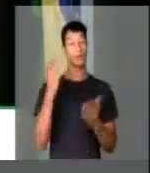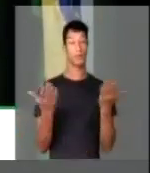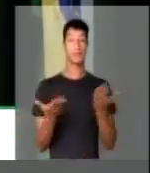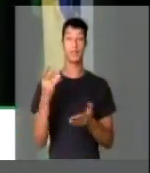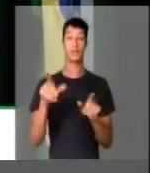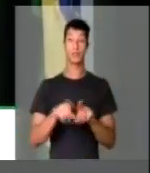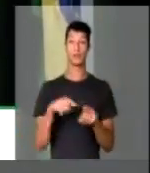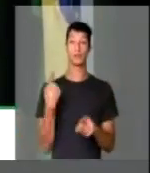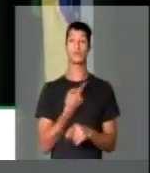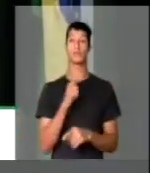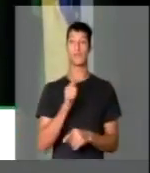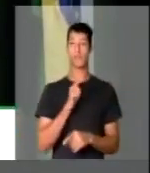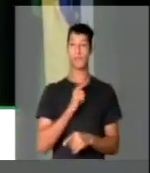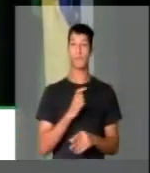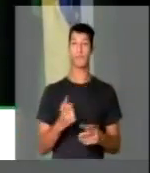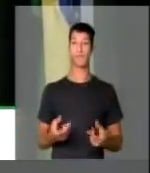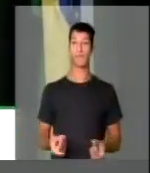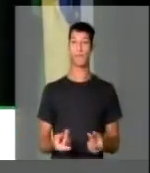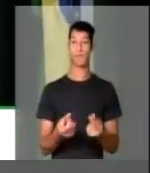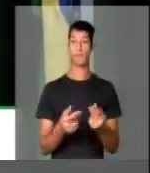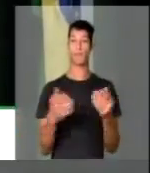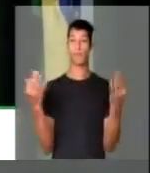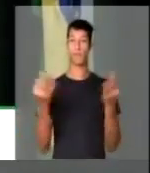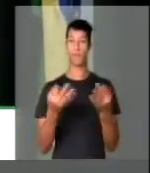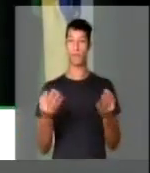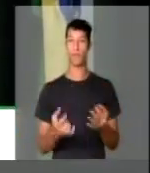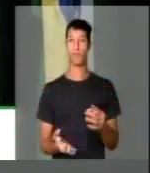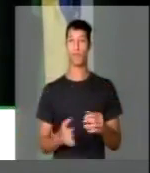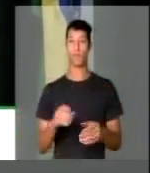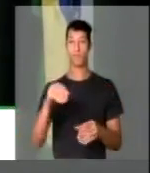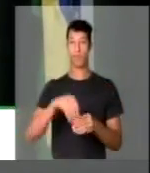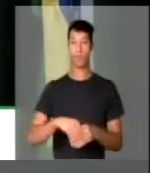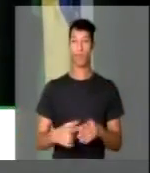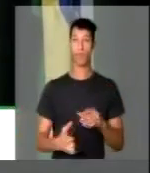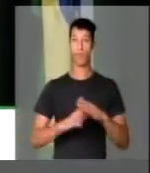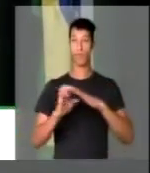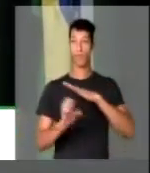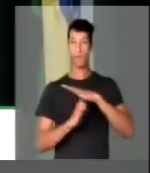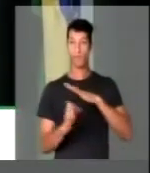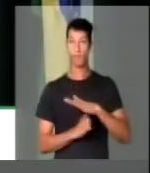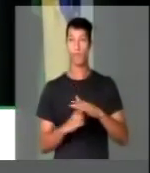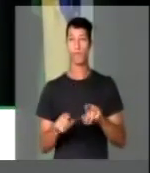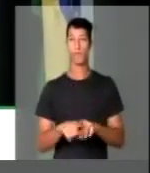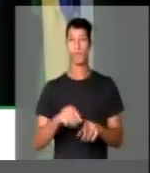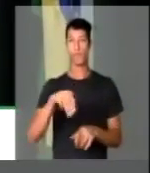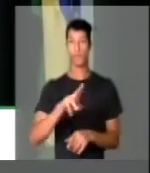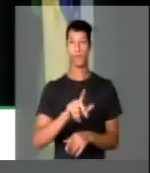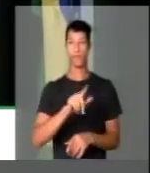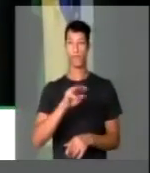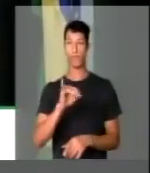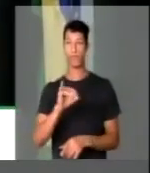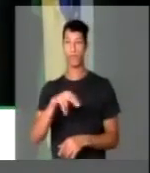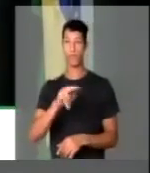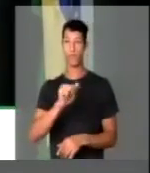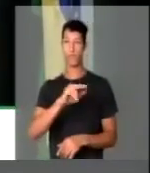Paralelamente a isso, nós temos investimentos fantásticos, inclusive de empresas